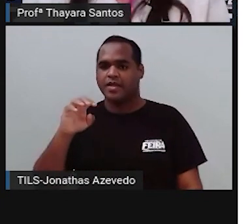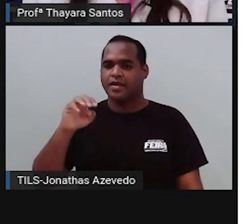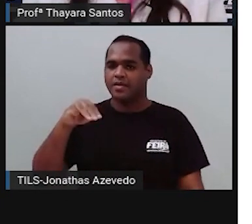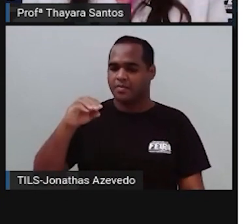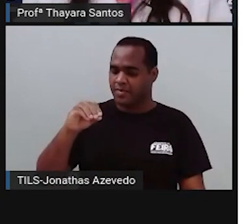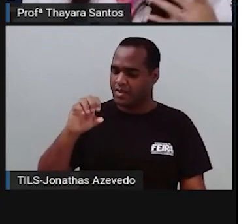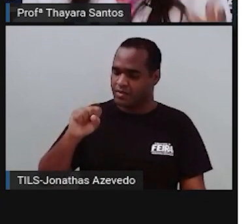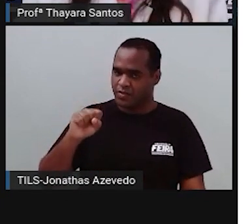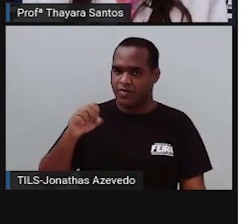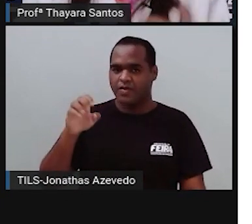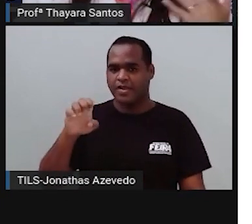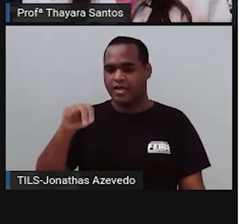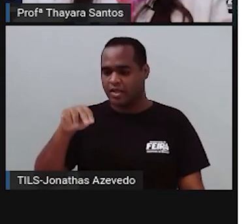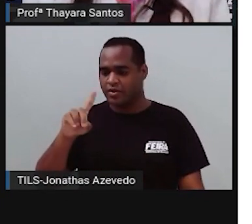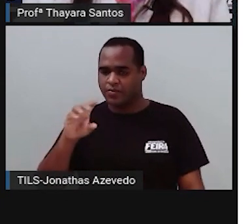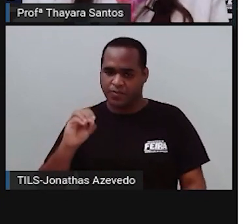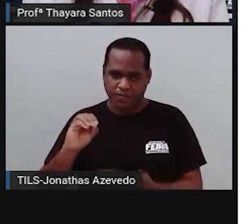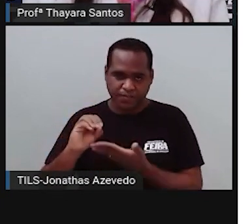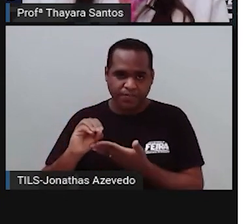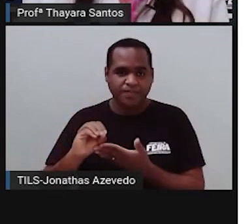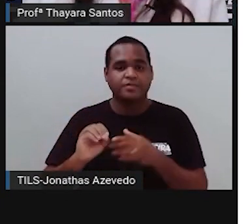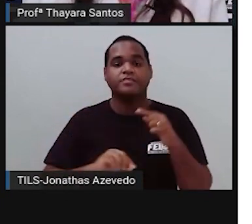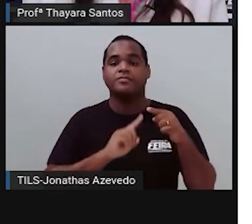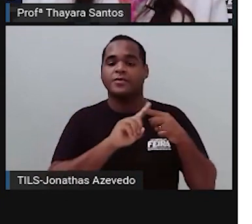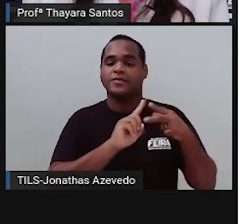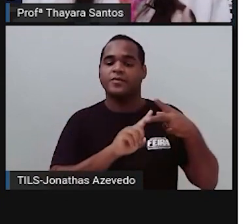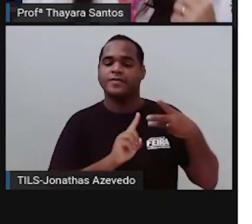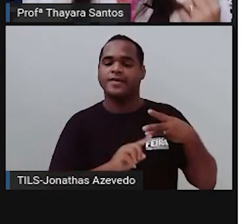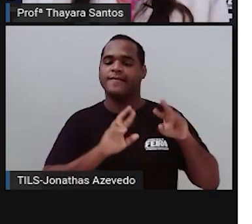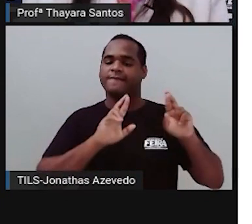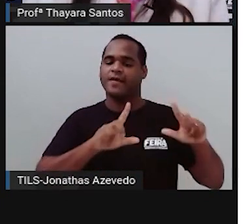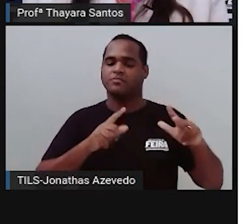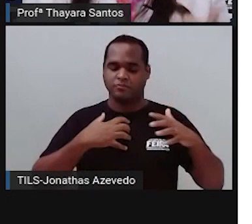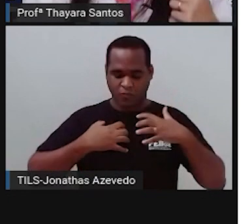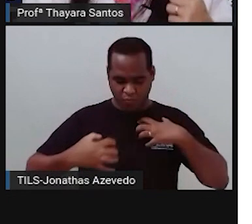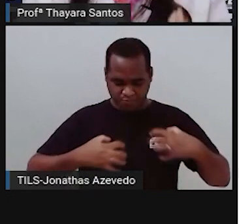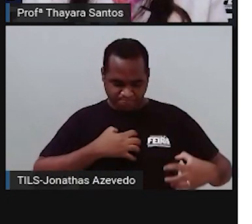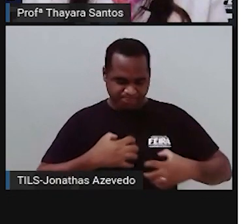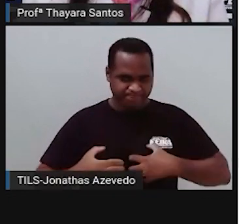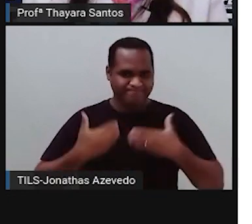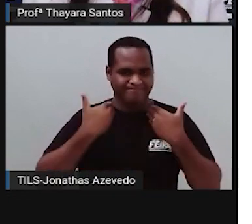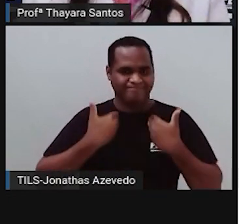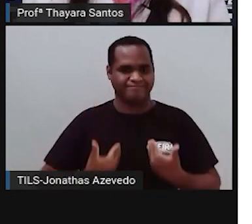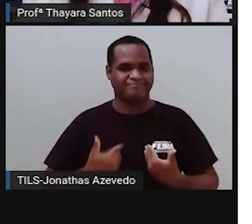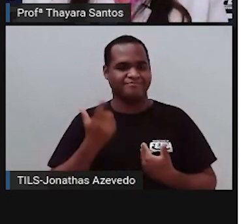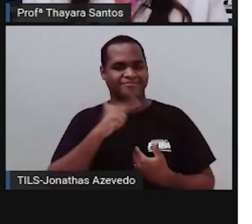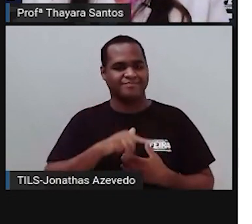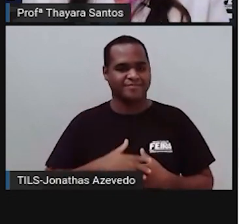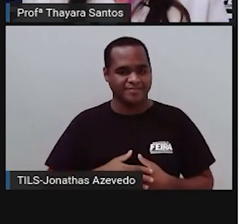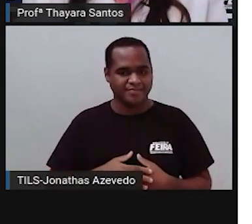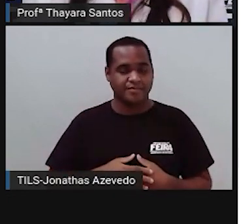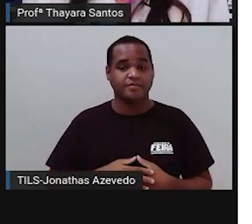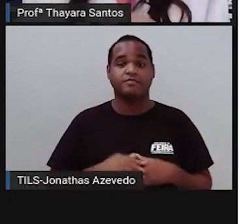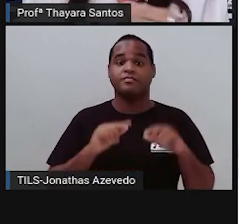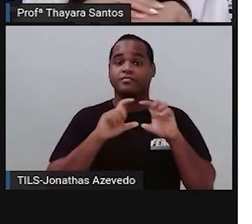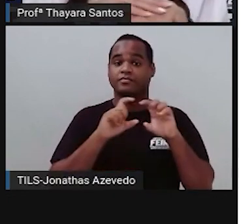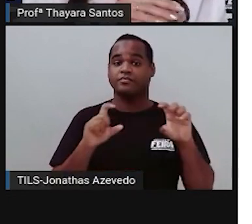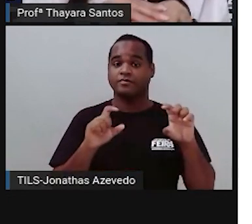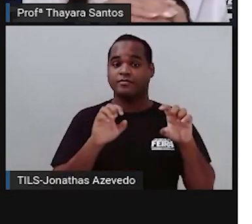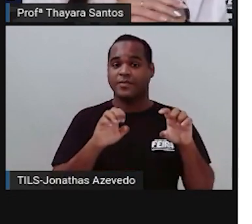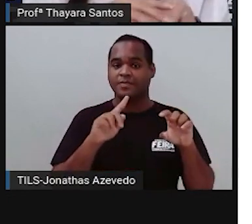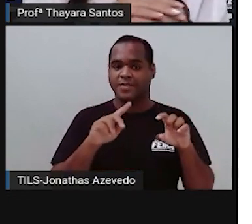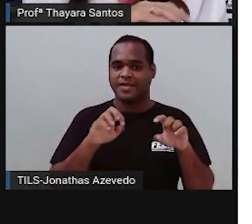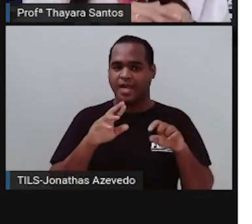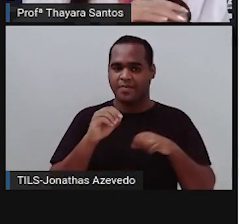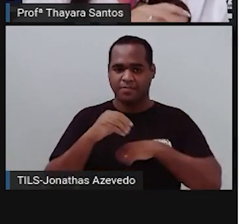endoderme vão dar origem aos diferentes órgãos que a gente tem no corpo. Por exemplo, a ectoderme ela vai dar origem à epiderme,